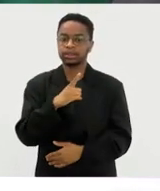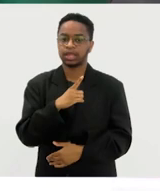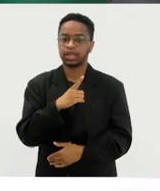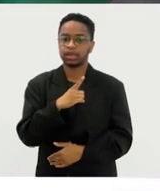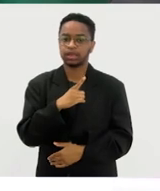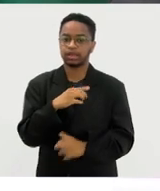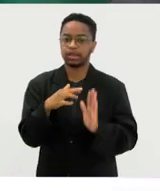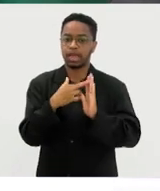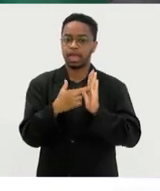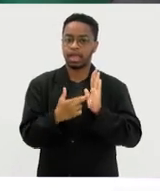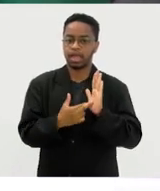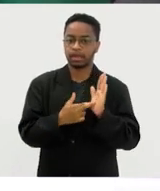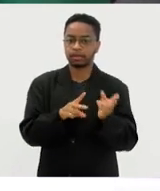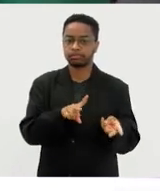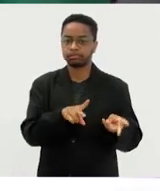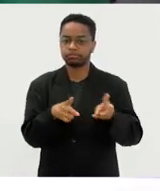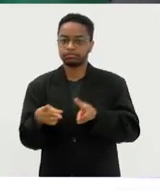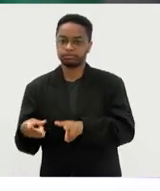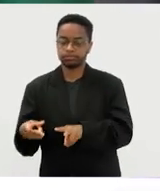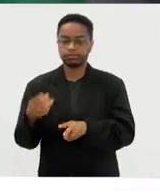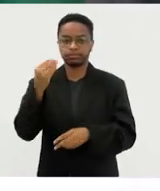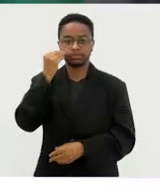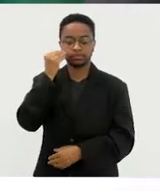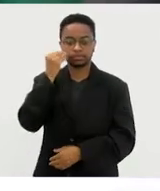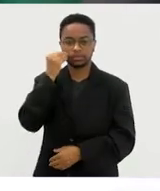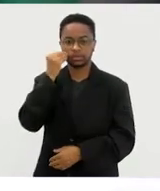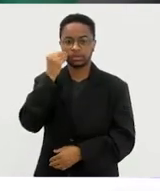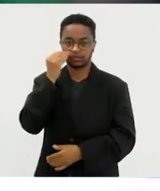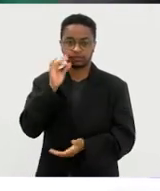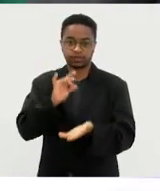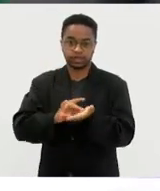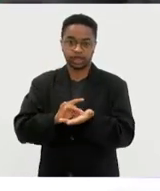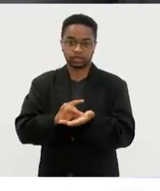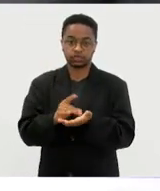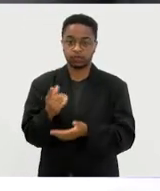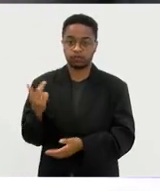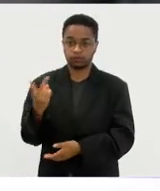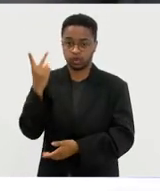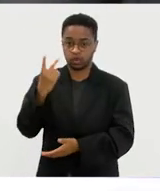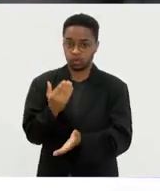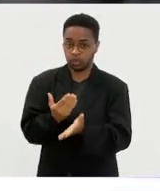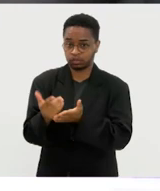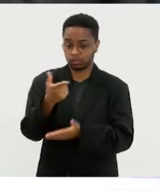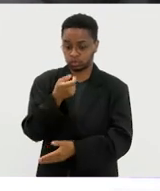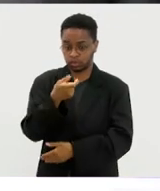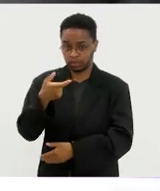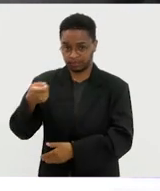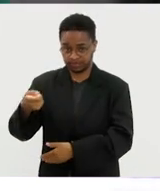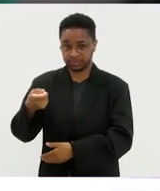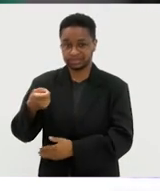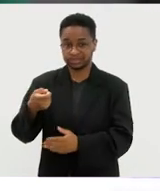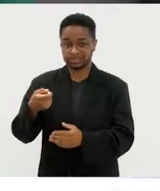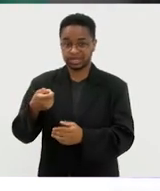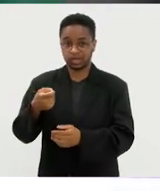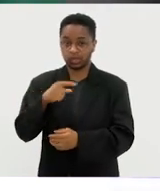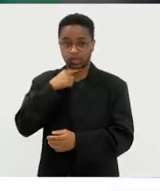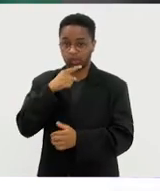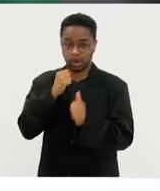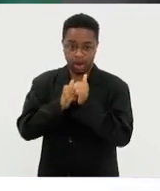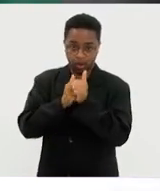uma regra de transição. De fato, o preço que está desde 2020 defasado